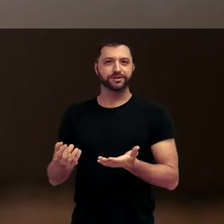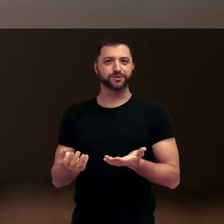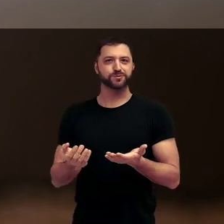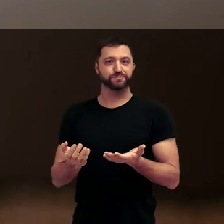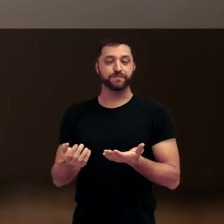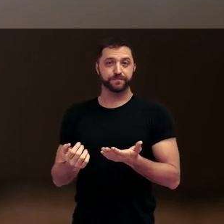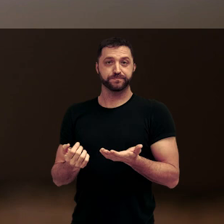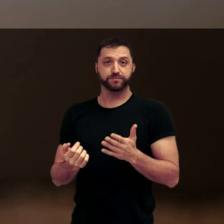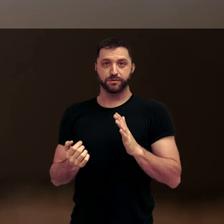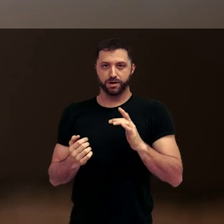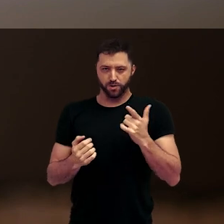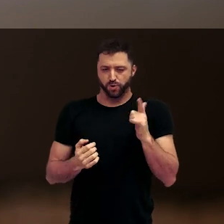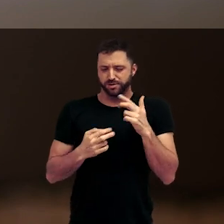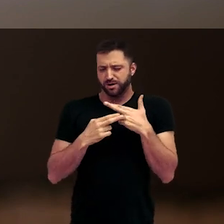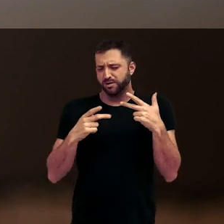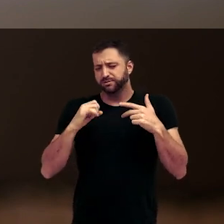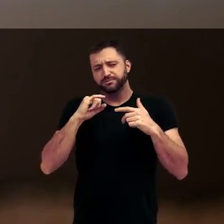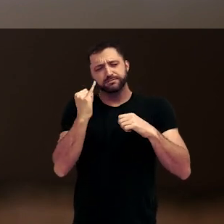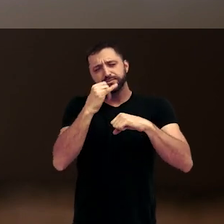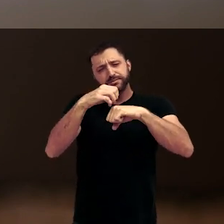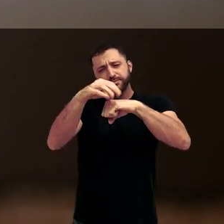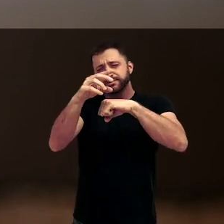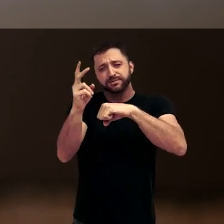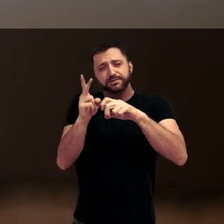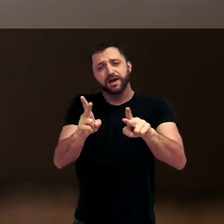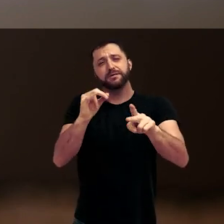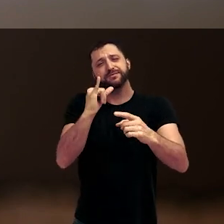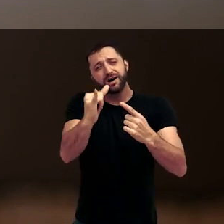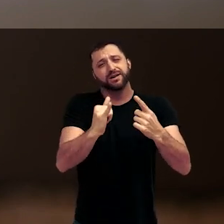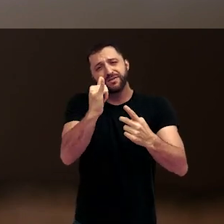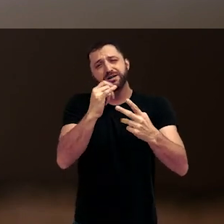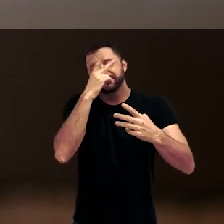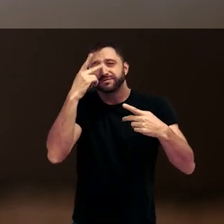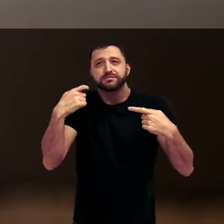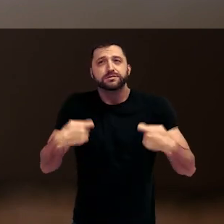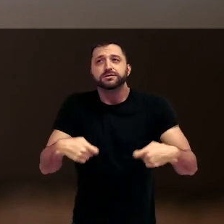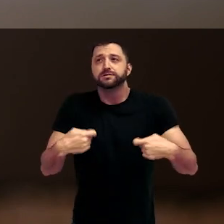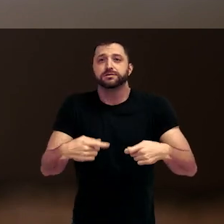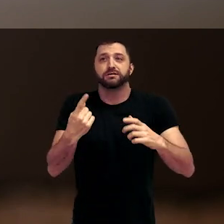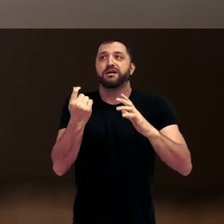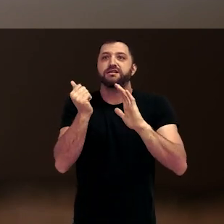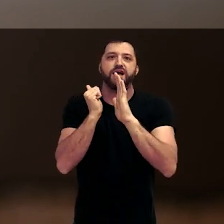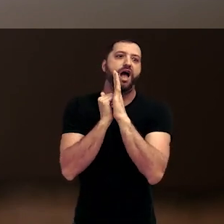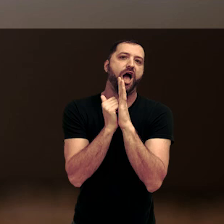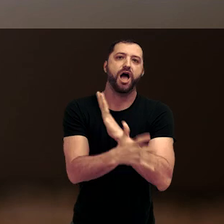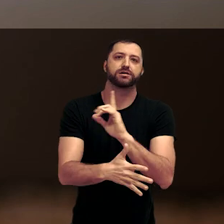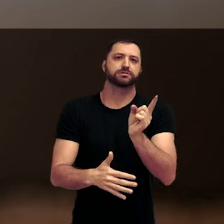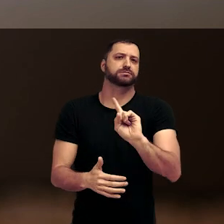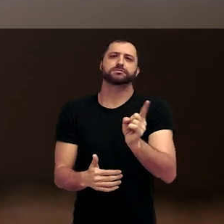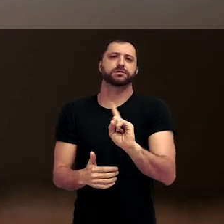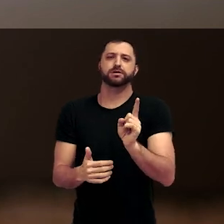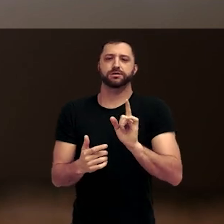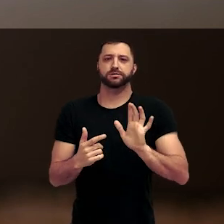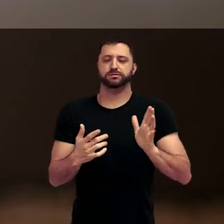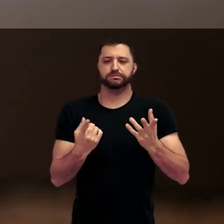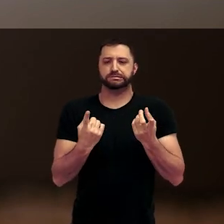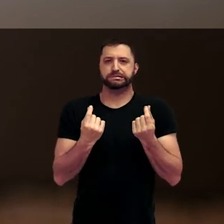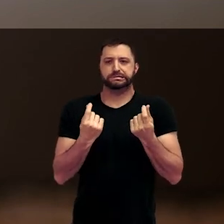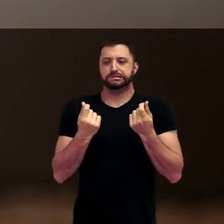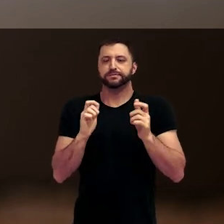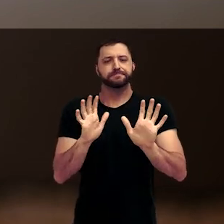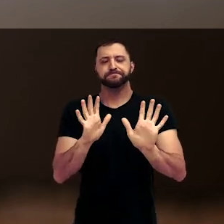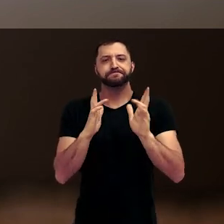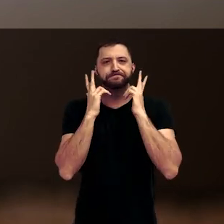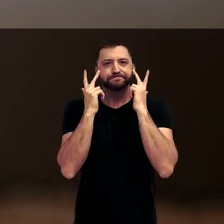que todo mundo precisa e pode fazer de uma forma muito fácil, sem